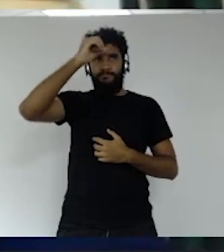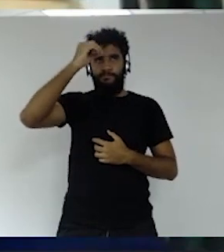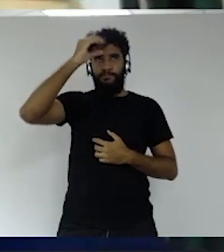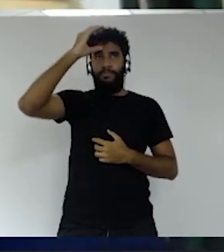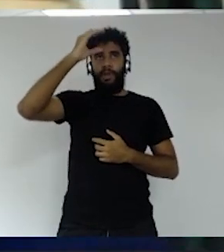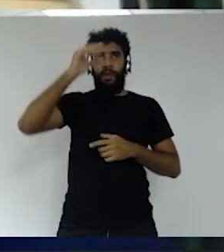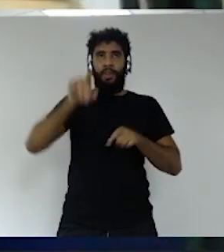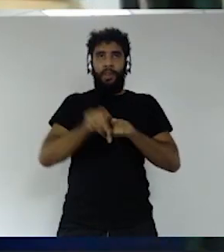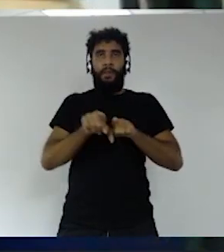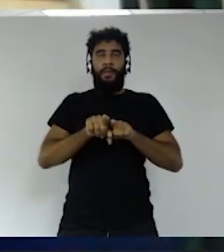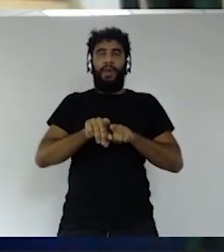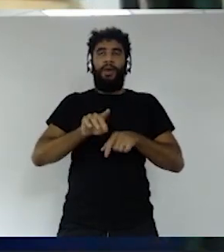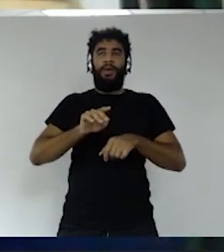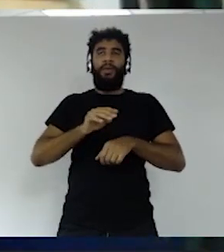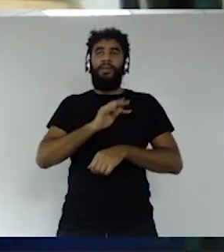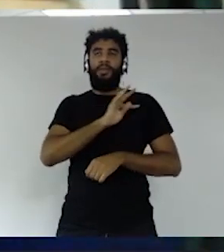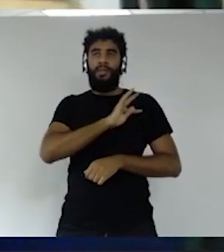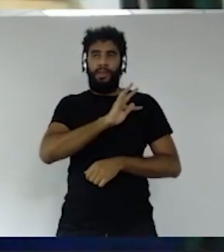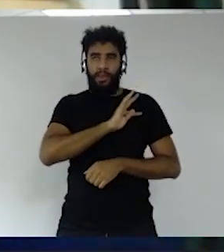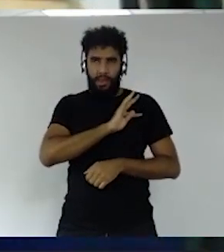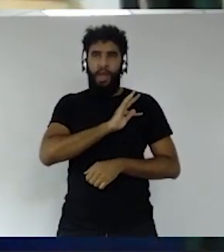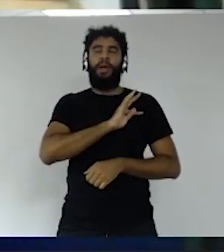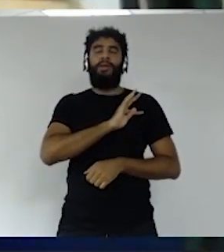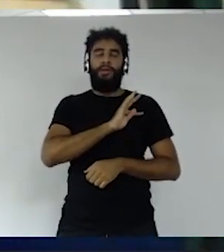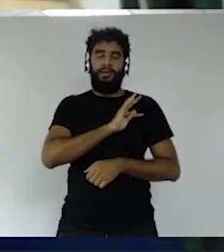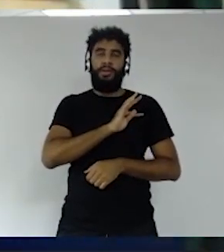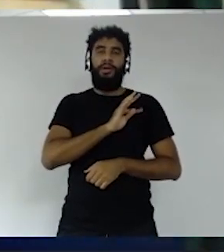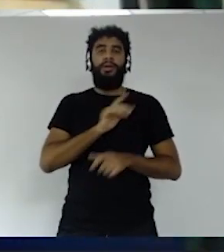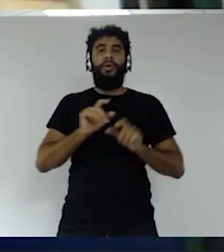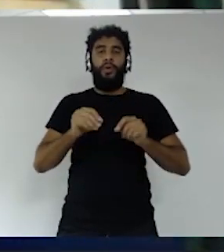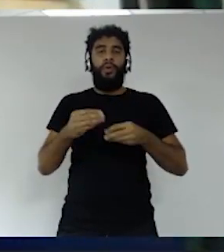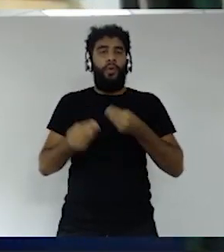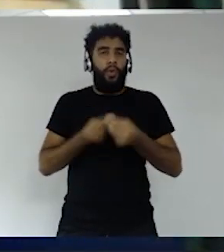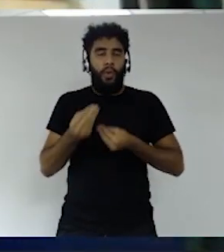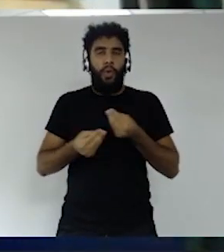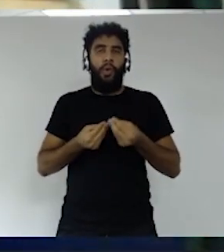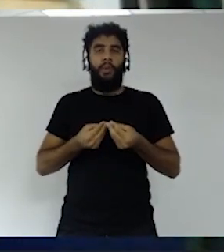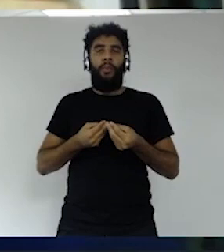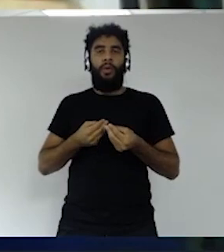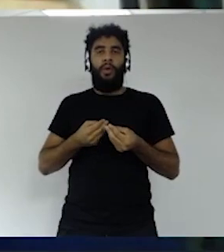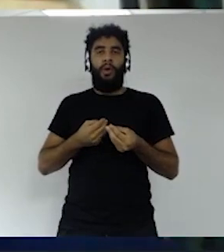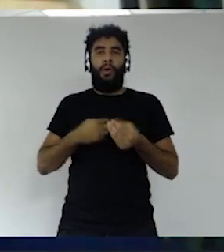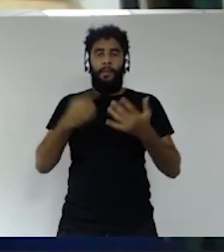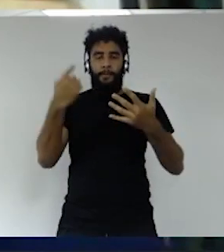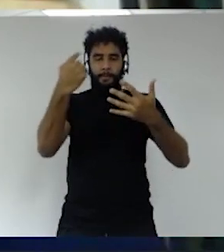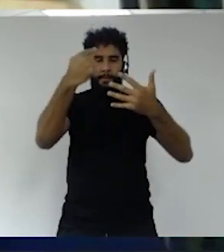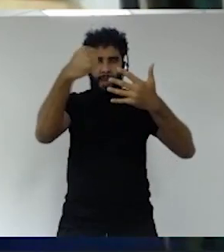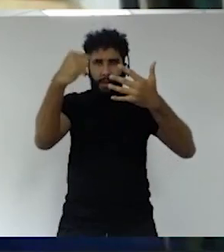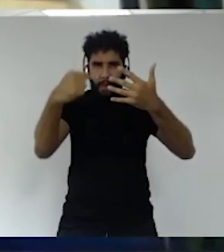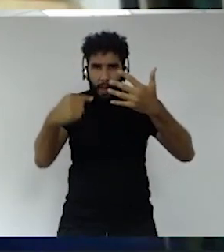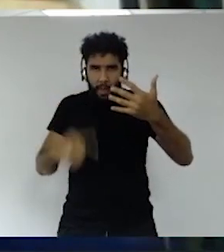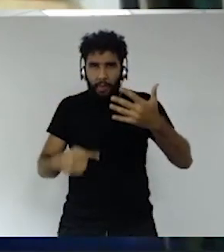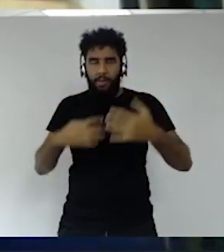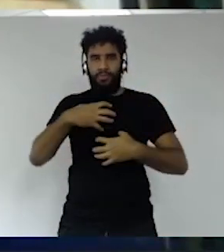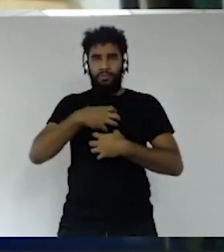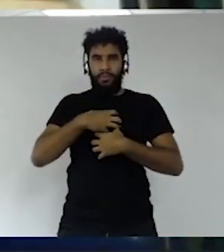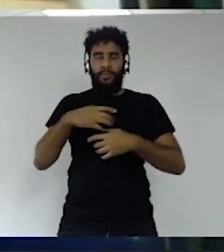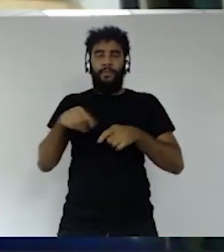Técnicas e habilidades que têm a ver também exatamente com a validação dos sentimentos, com a priorização das